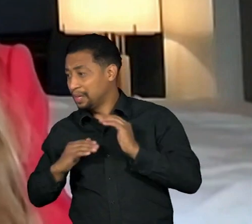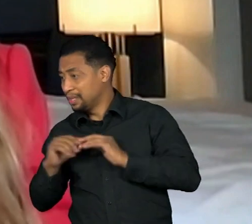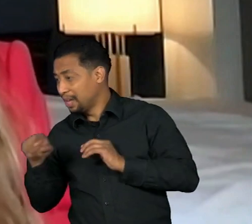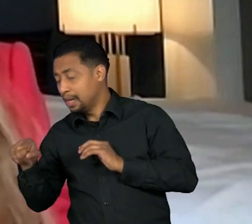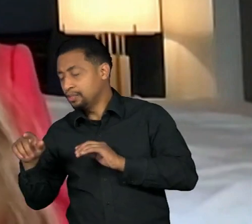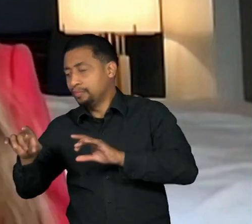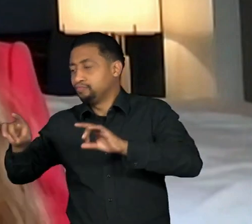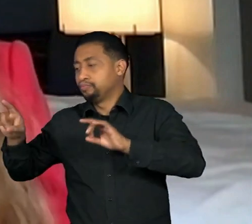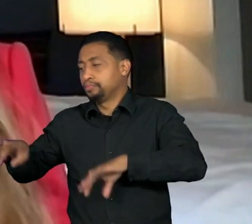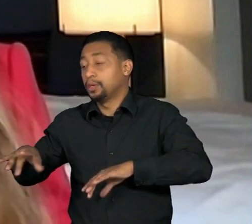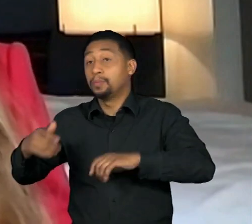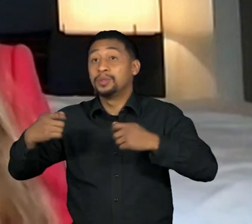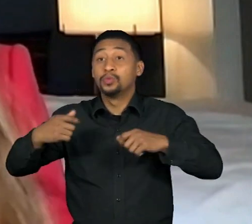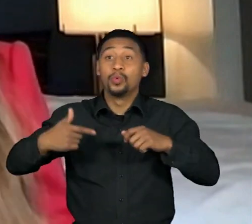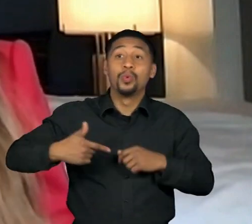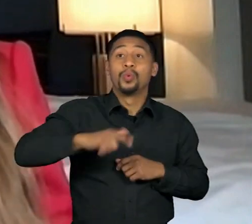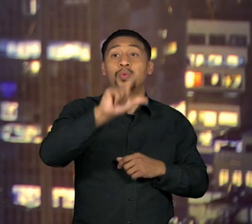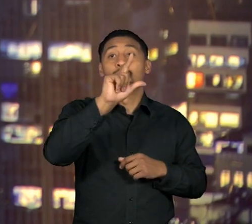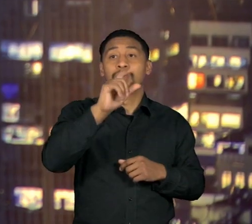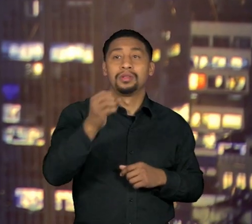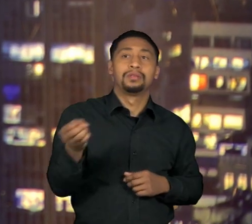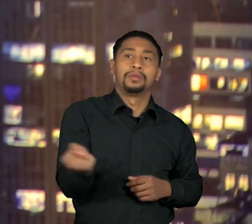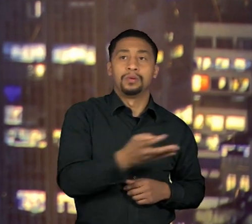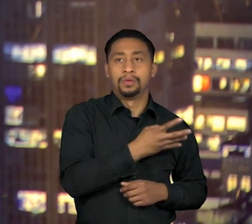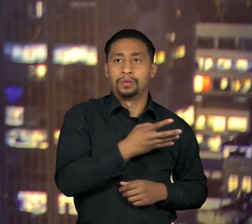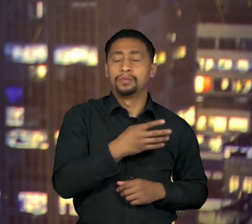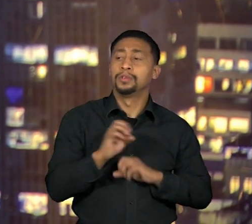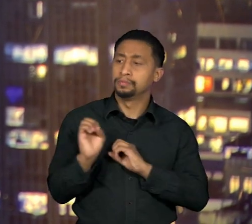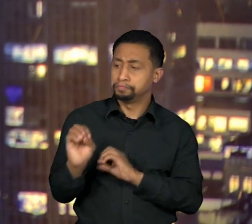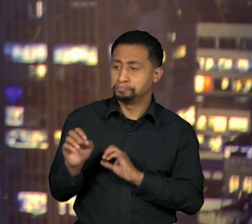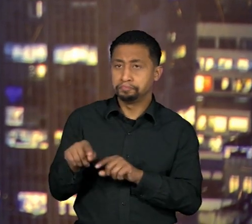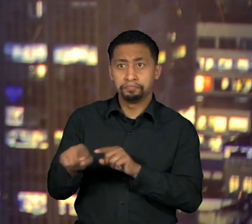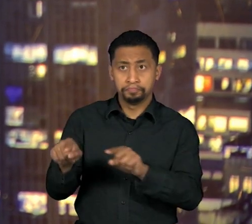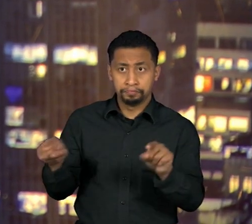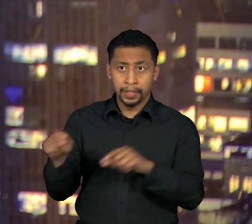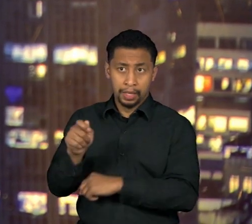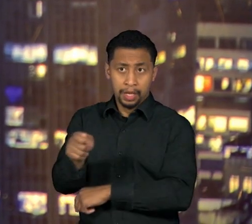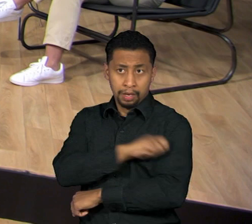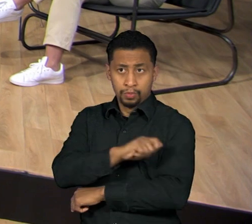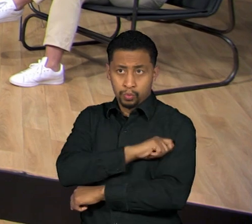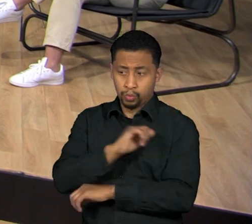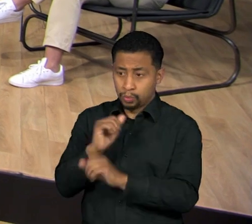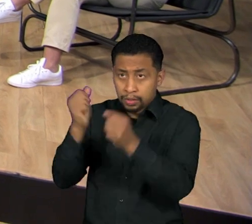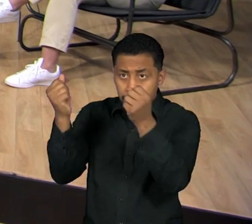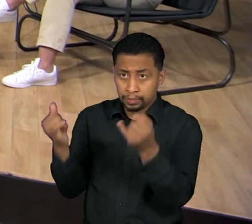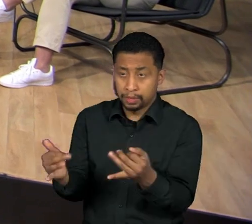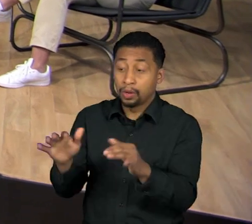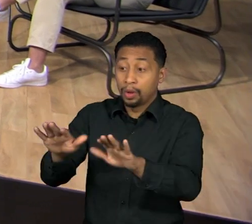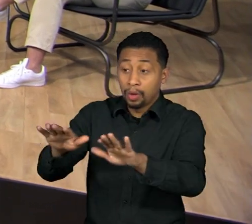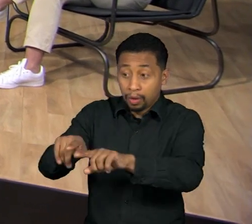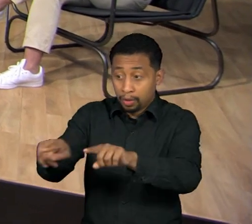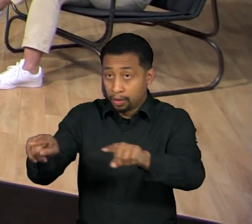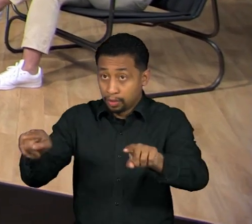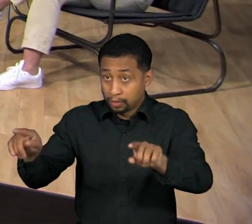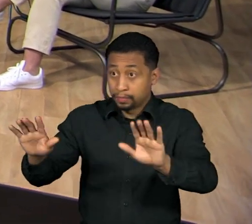outras. Eu uso um exemplo muito simples para os meus alunos. Eu digo assim, quando, há alguns anos atrás, eu comprei o meu